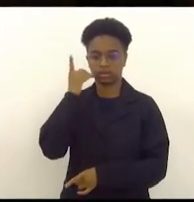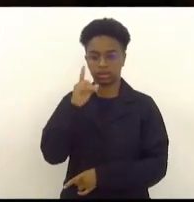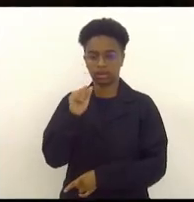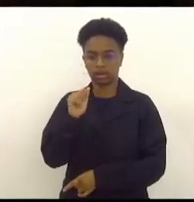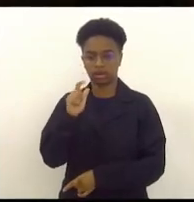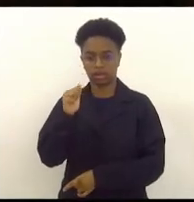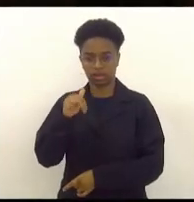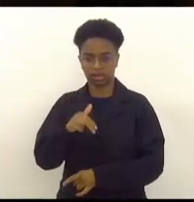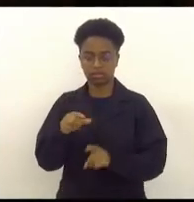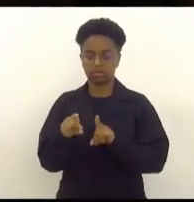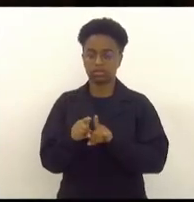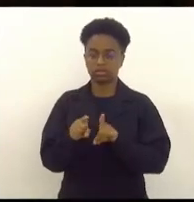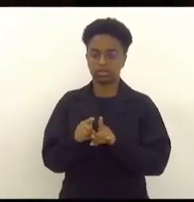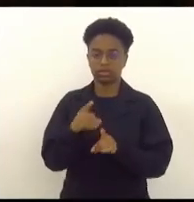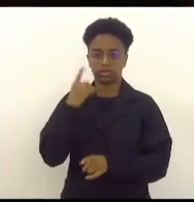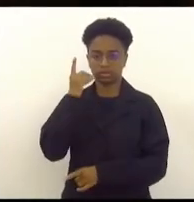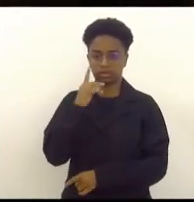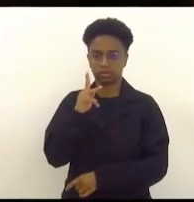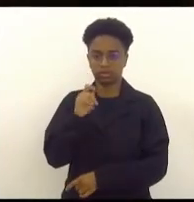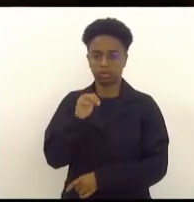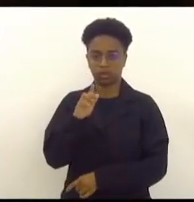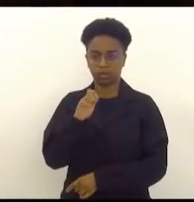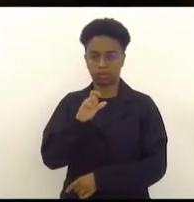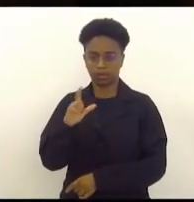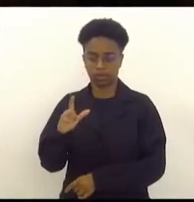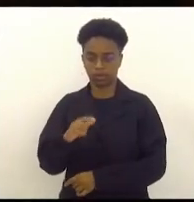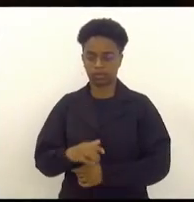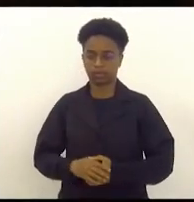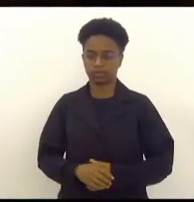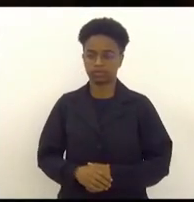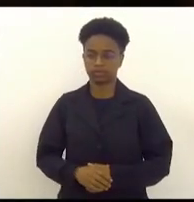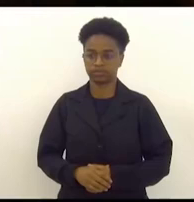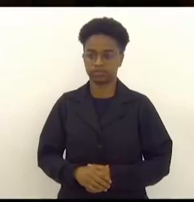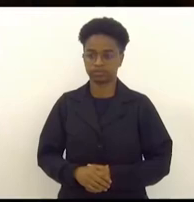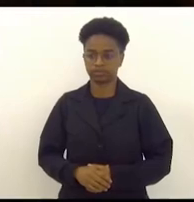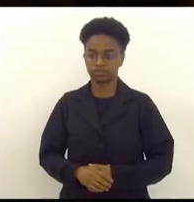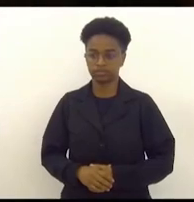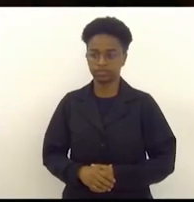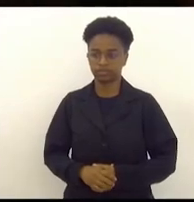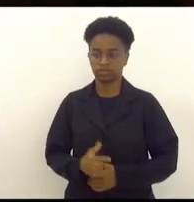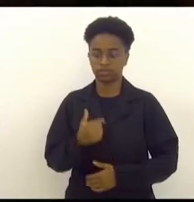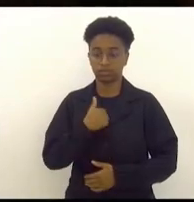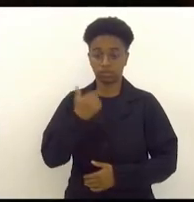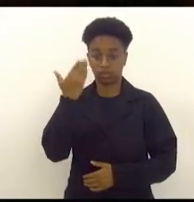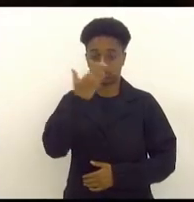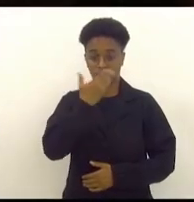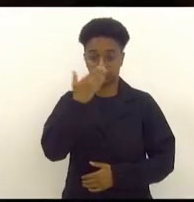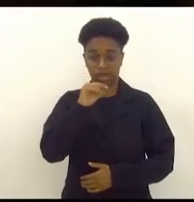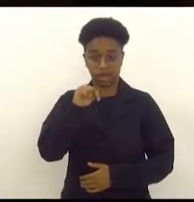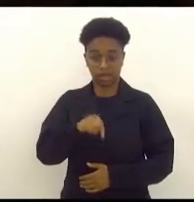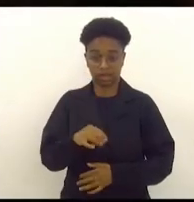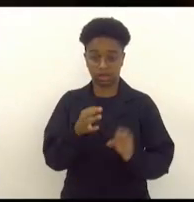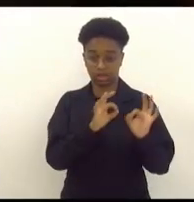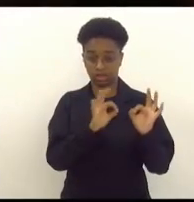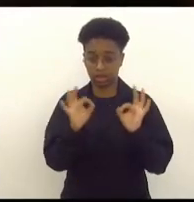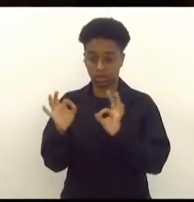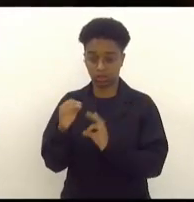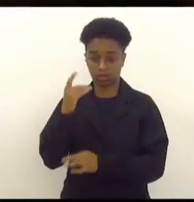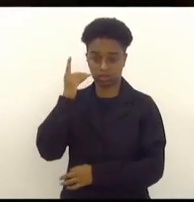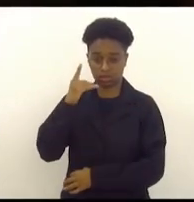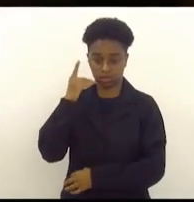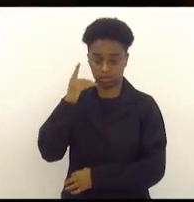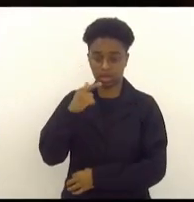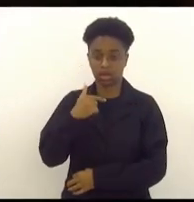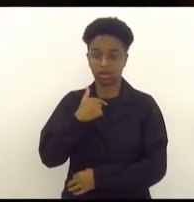e o deputado ou Bel não vejo nenhum Deputado e aqui